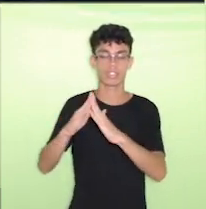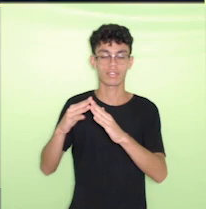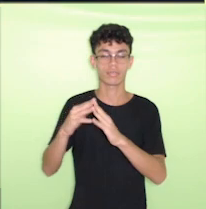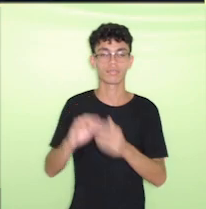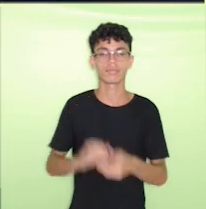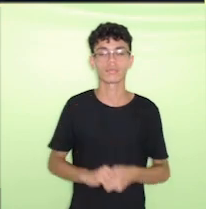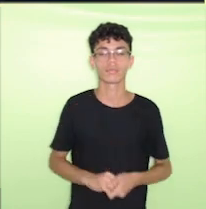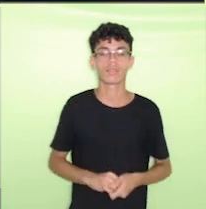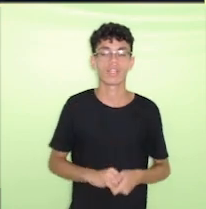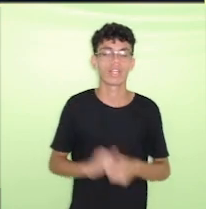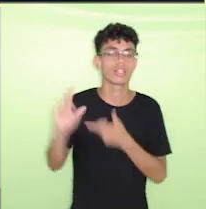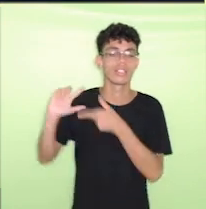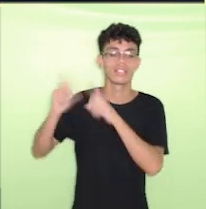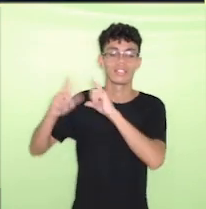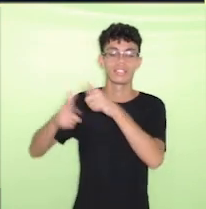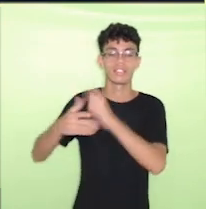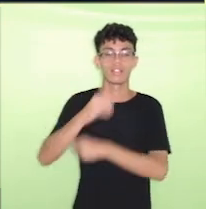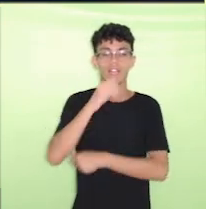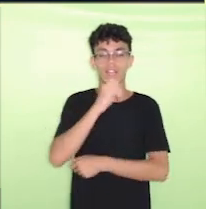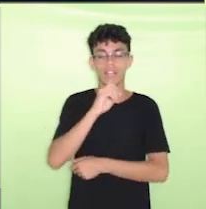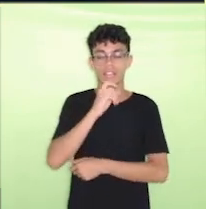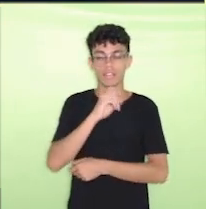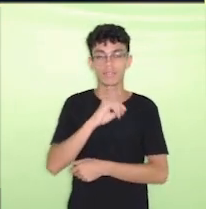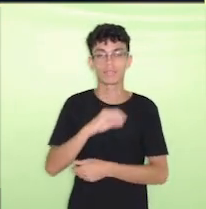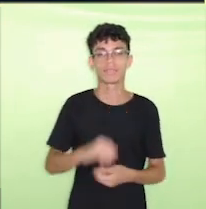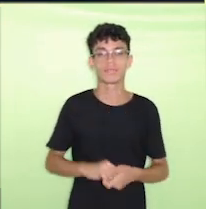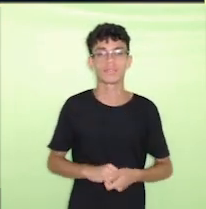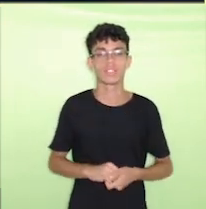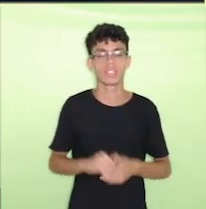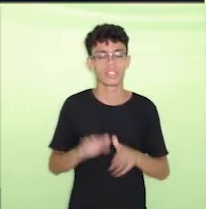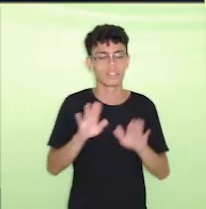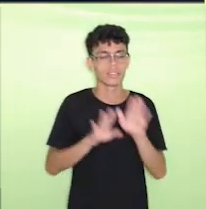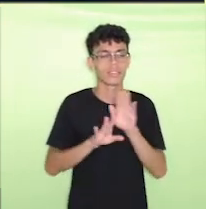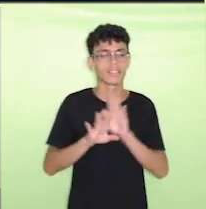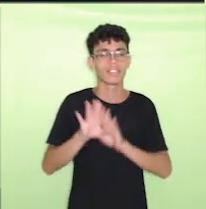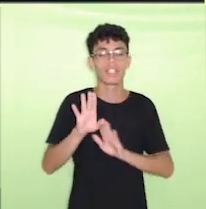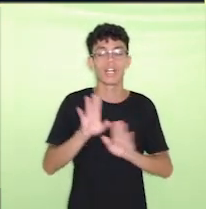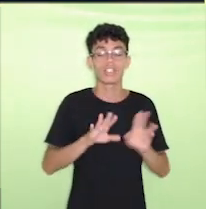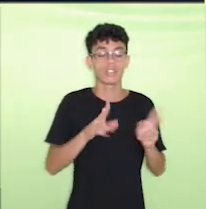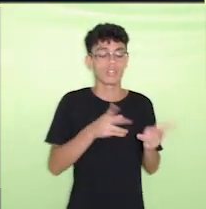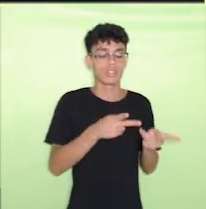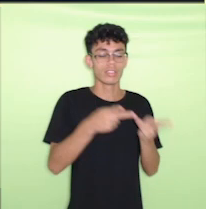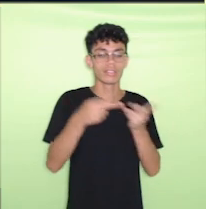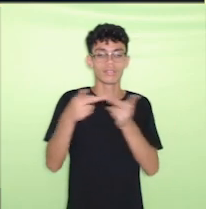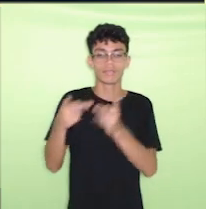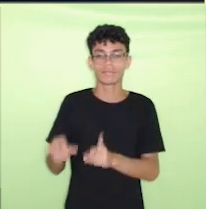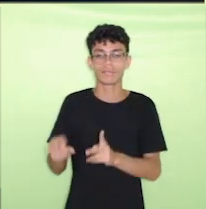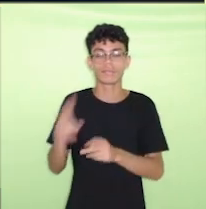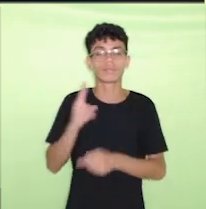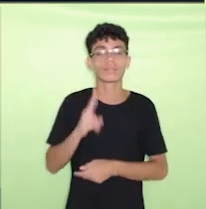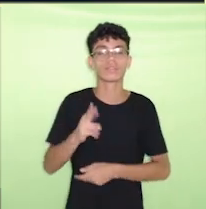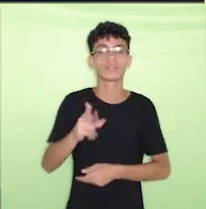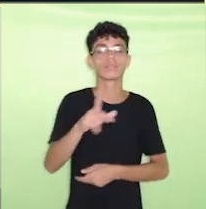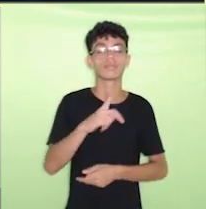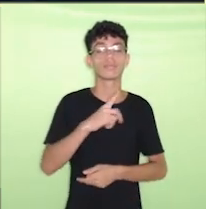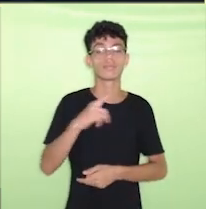domésticas. Uma velha tradição, um atualíssimo cuidado, uma prudente formalidade, desde